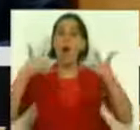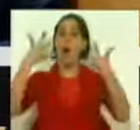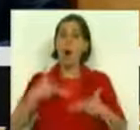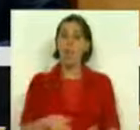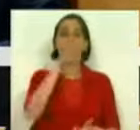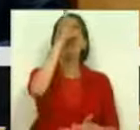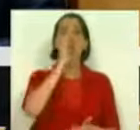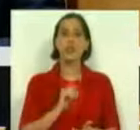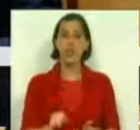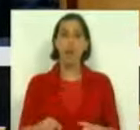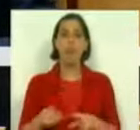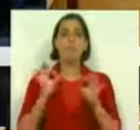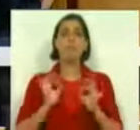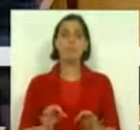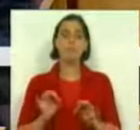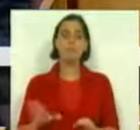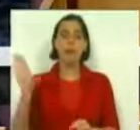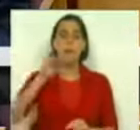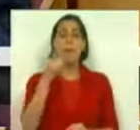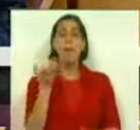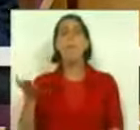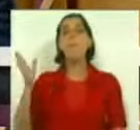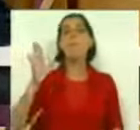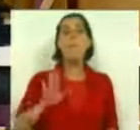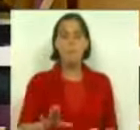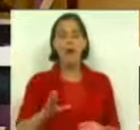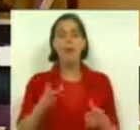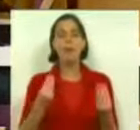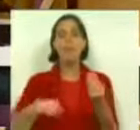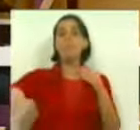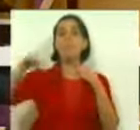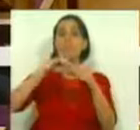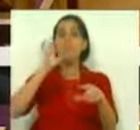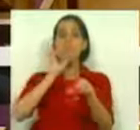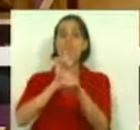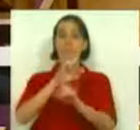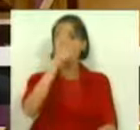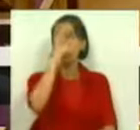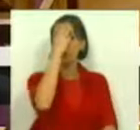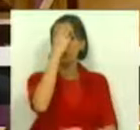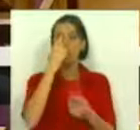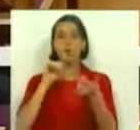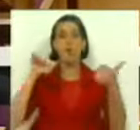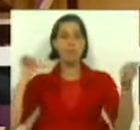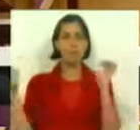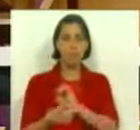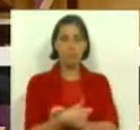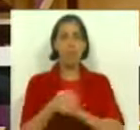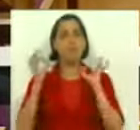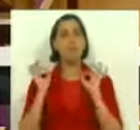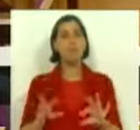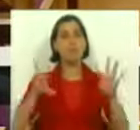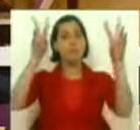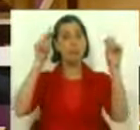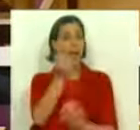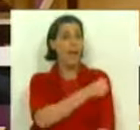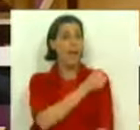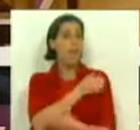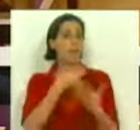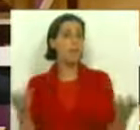Orçamento de Estado é mais um passo para complementar esse esforço reformista em matéria